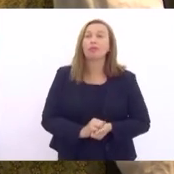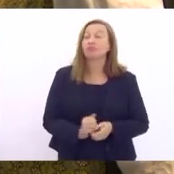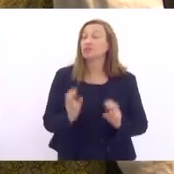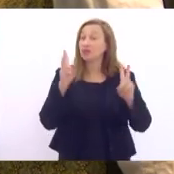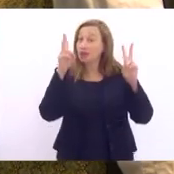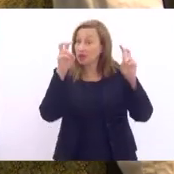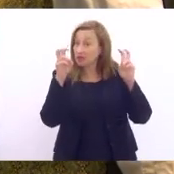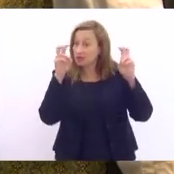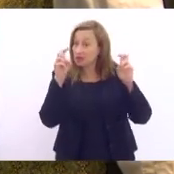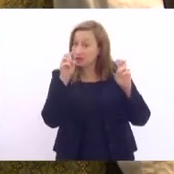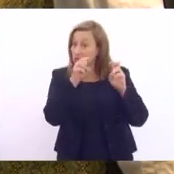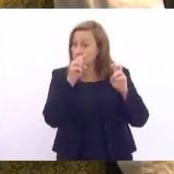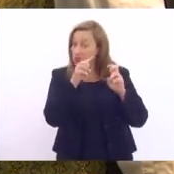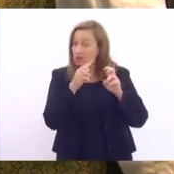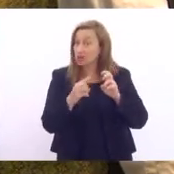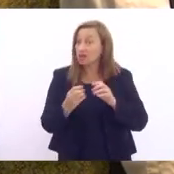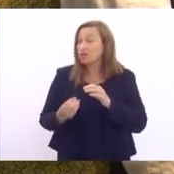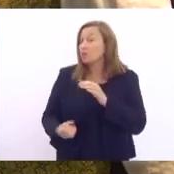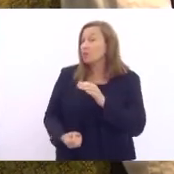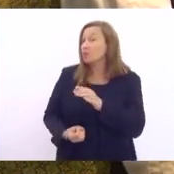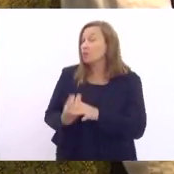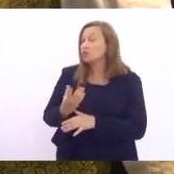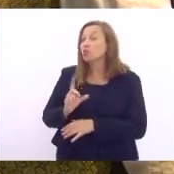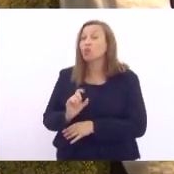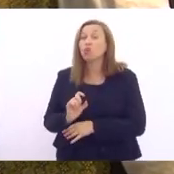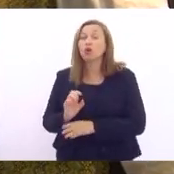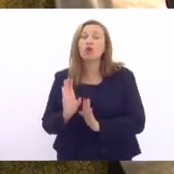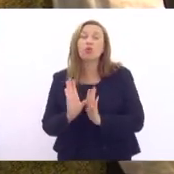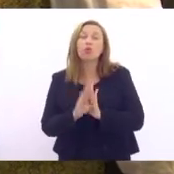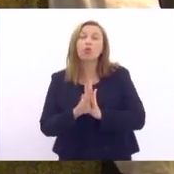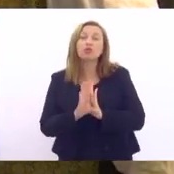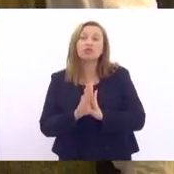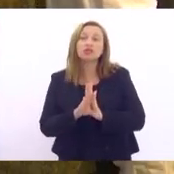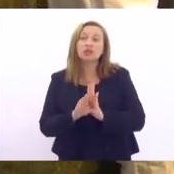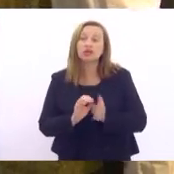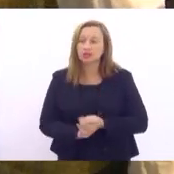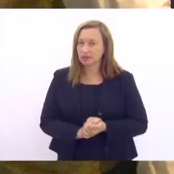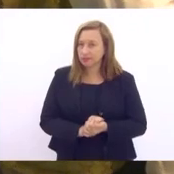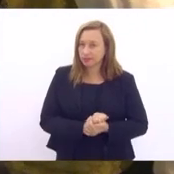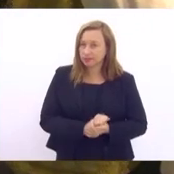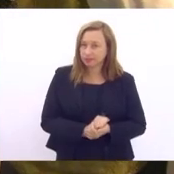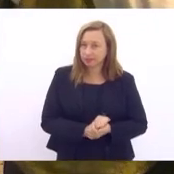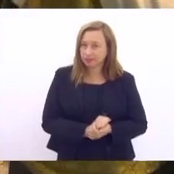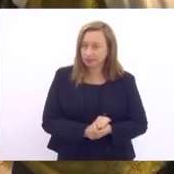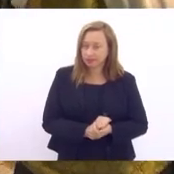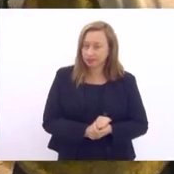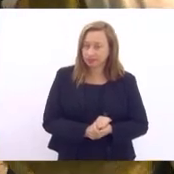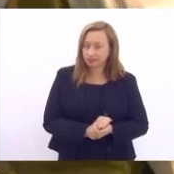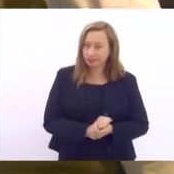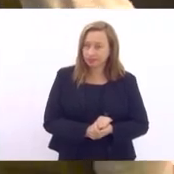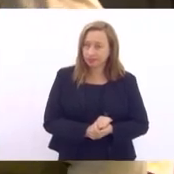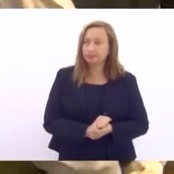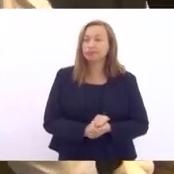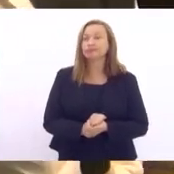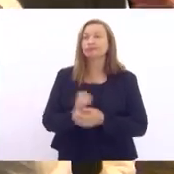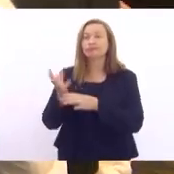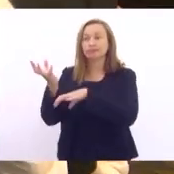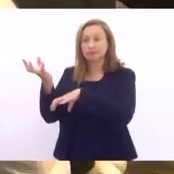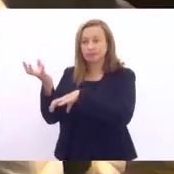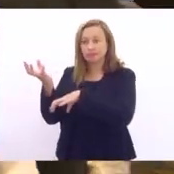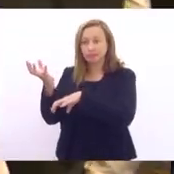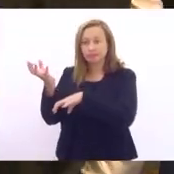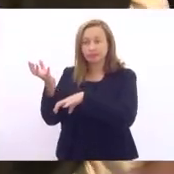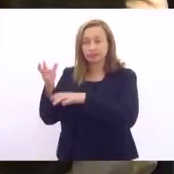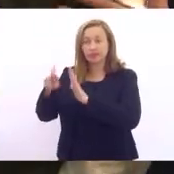reproduz conceitualmente o regimento interno do Congresso Nacional. Um PDL